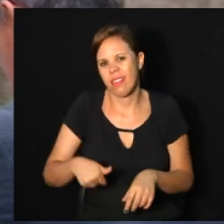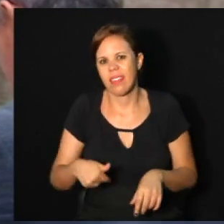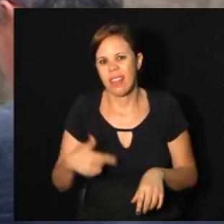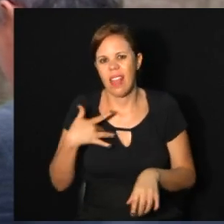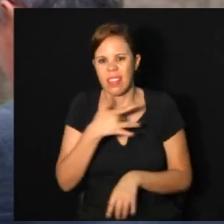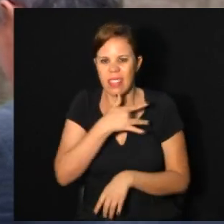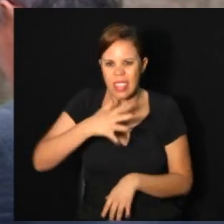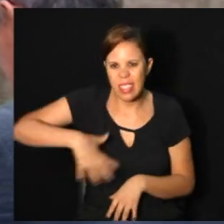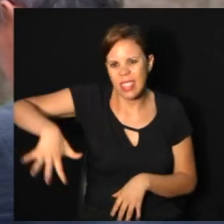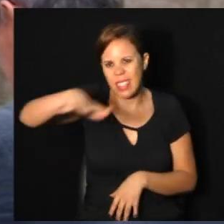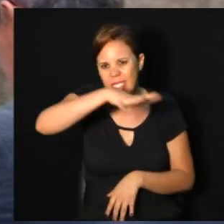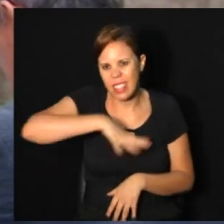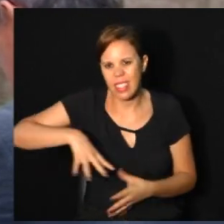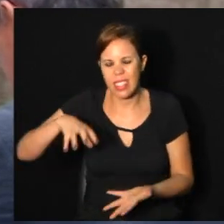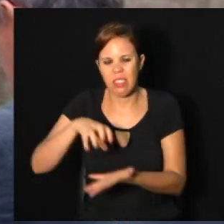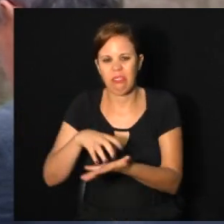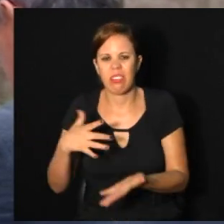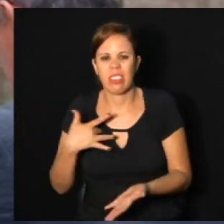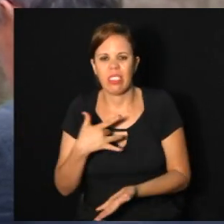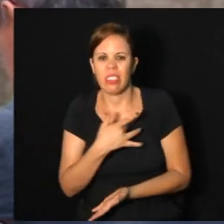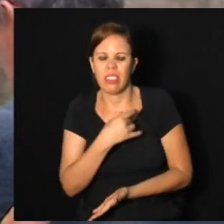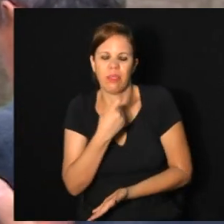precedentes, uma crise consequência